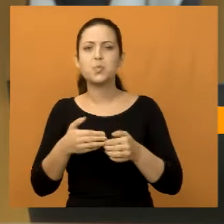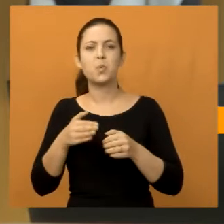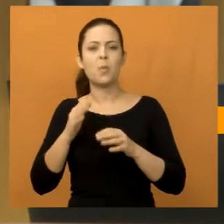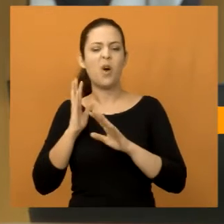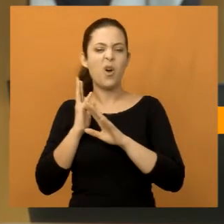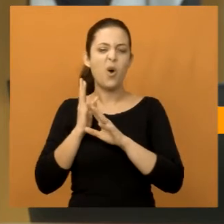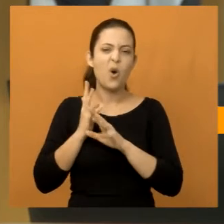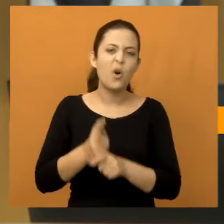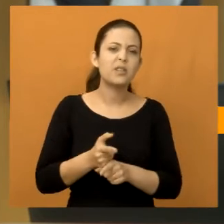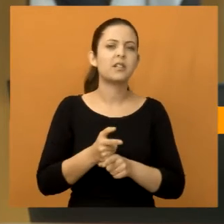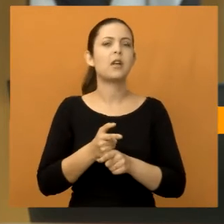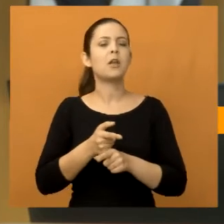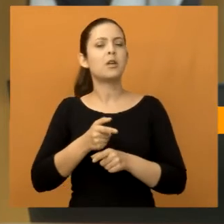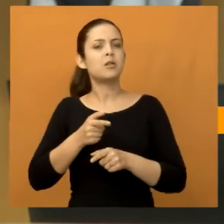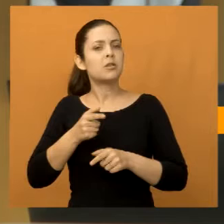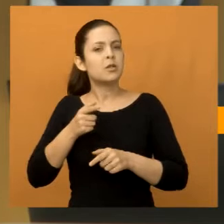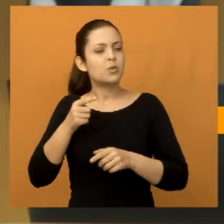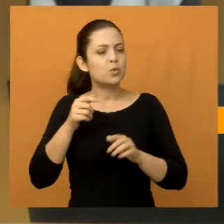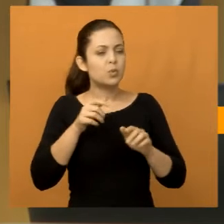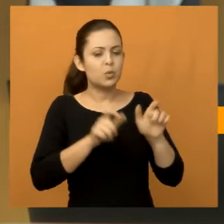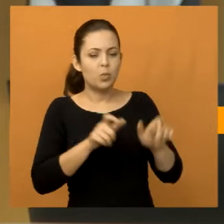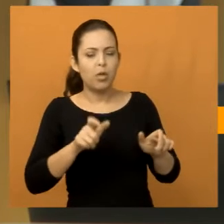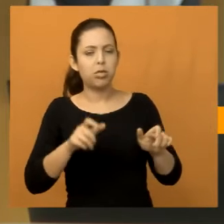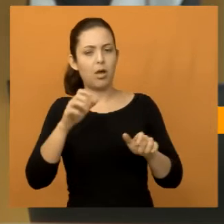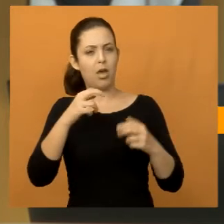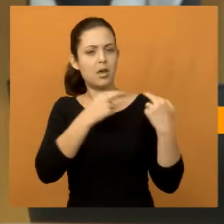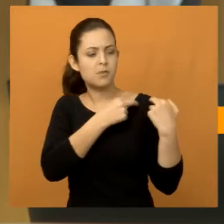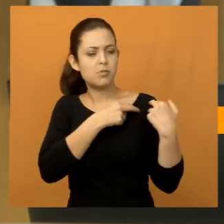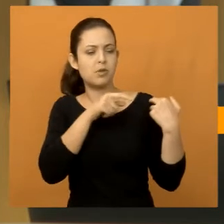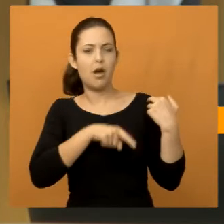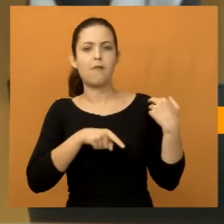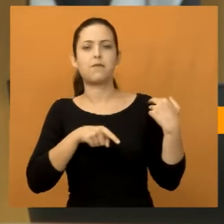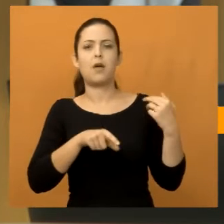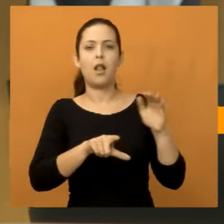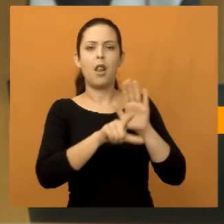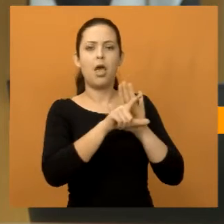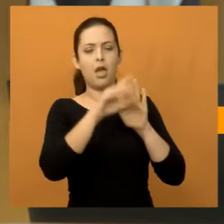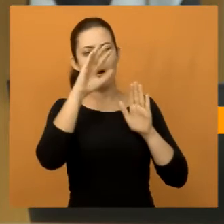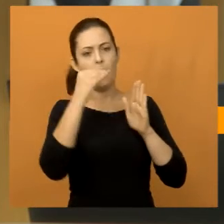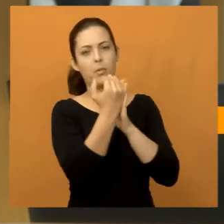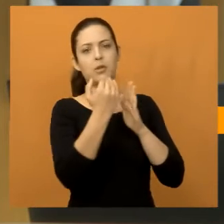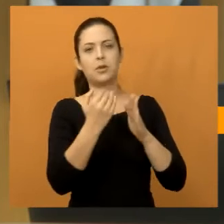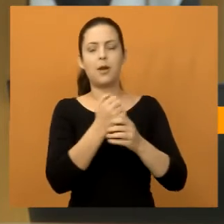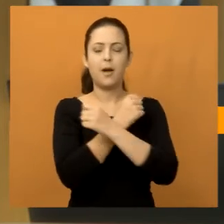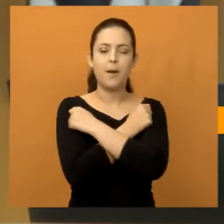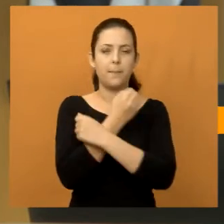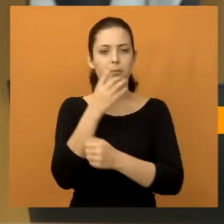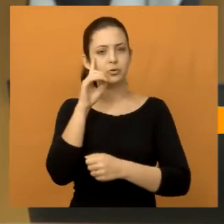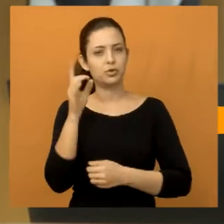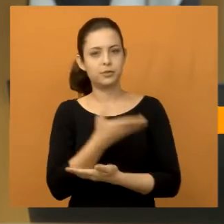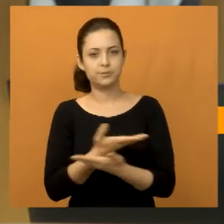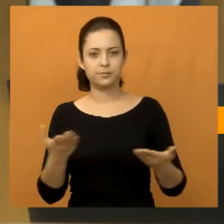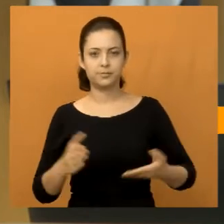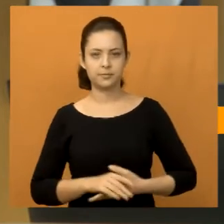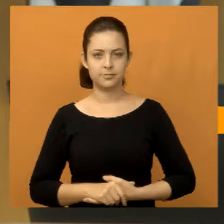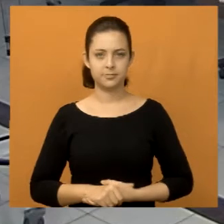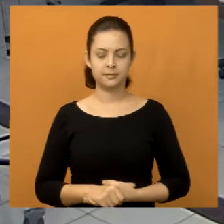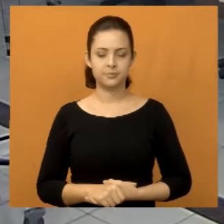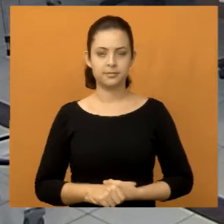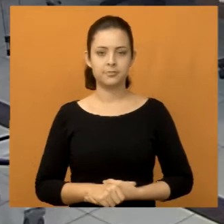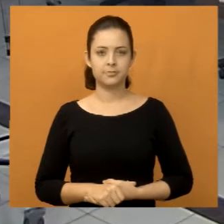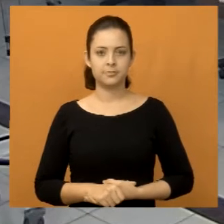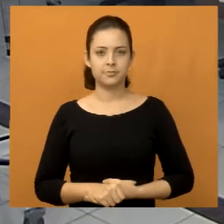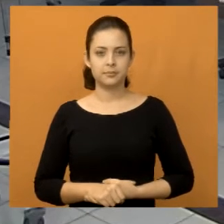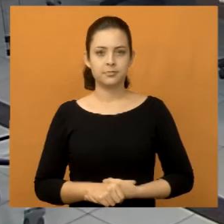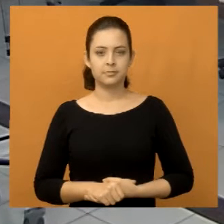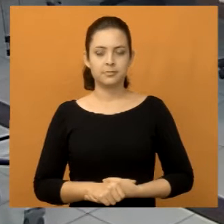o final e que seja punido os que praticaram essas coisas erradas. Um grande abraço, um bom dia a todos.